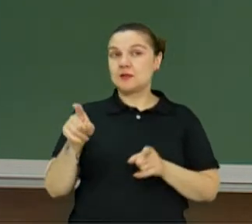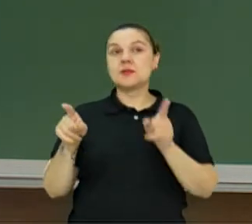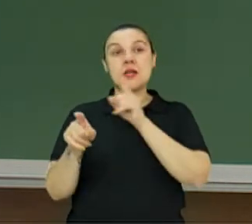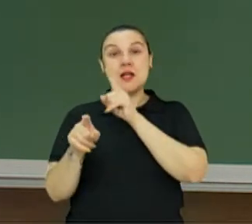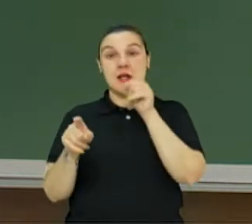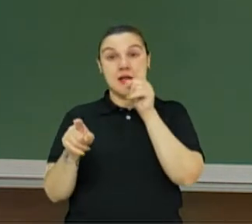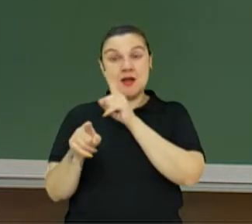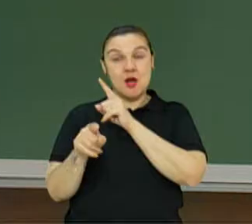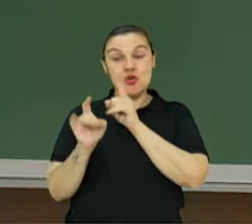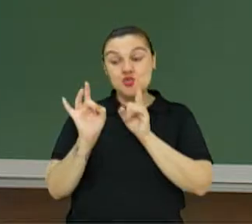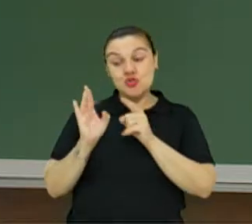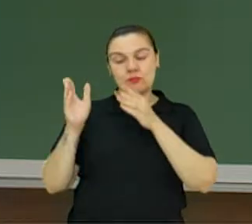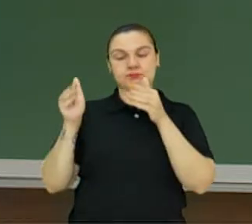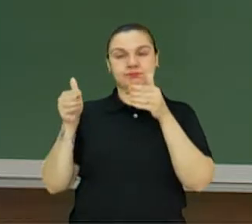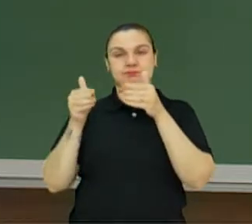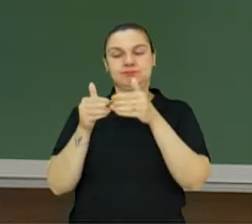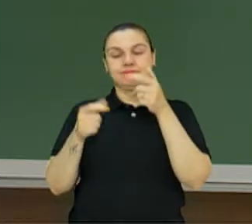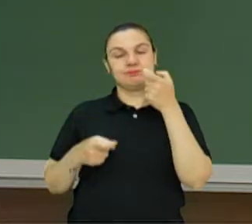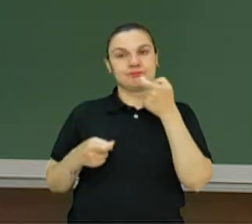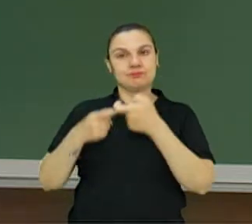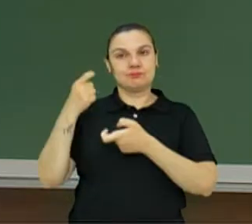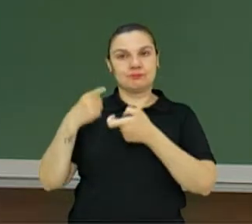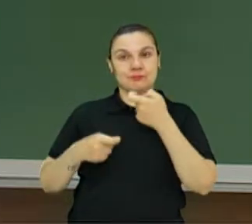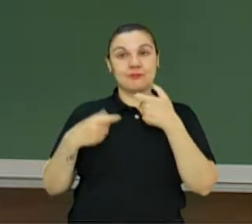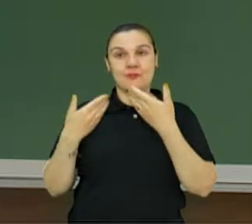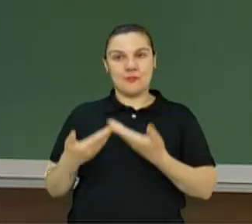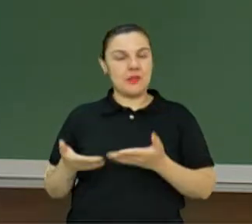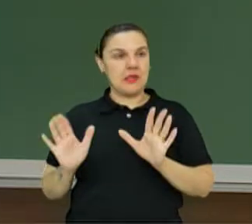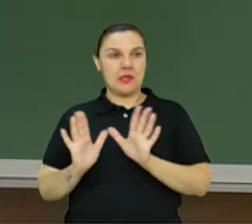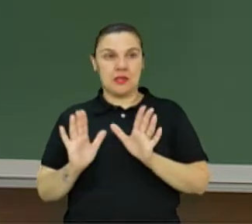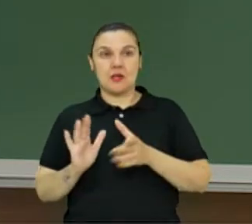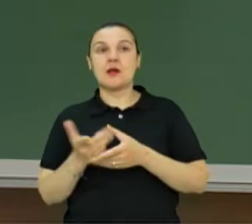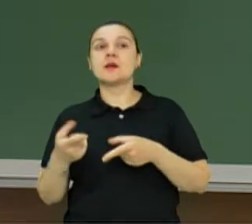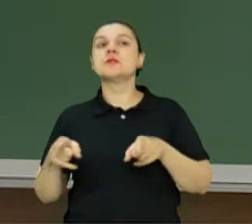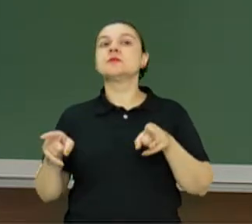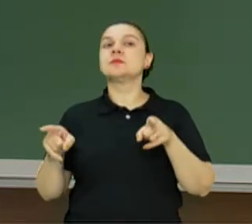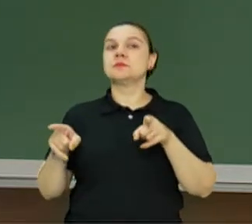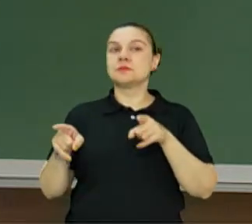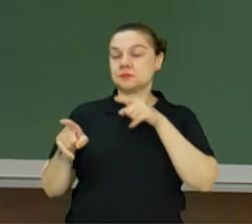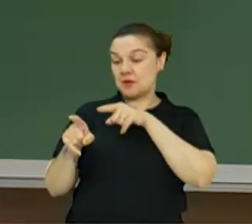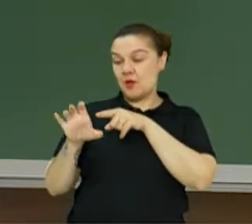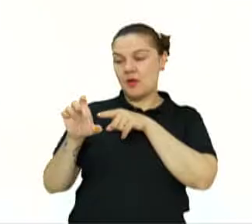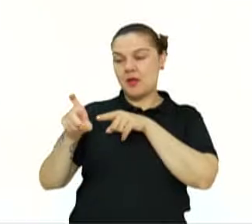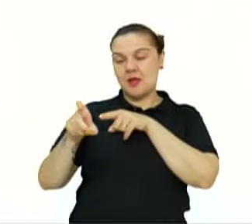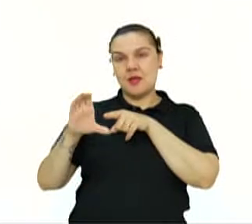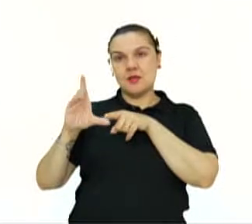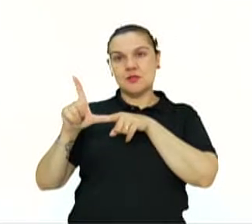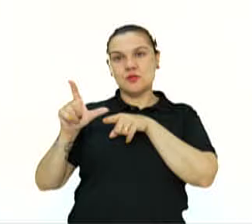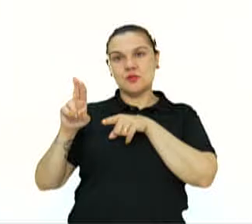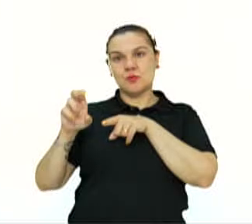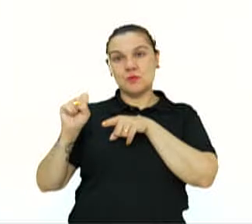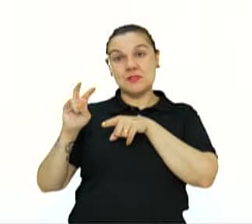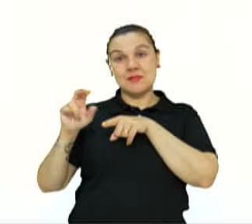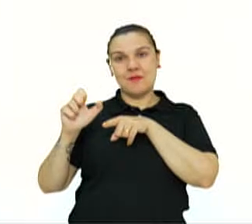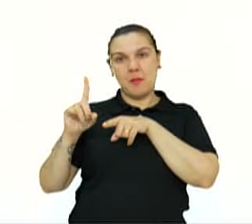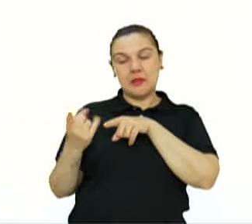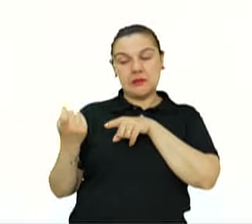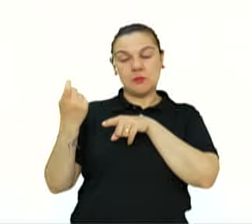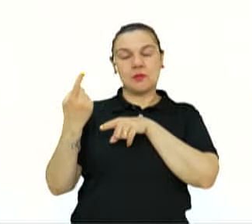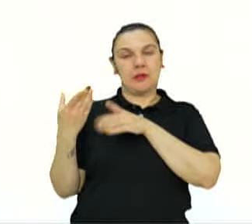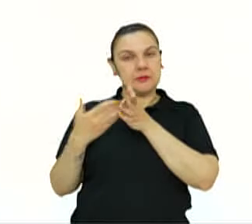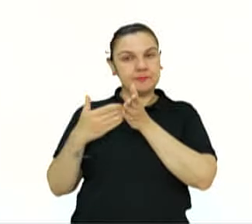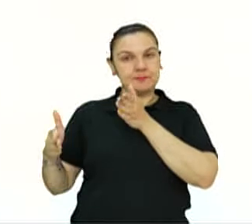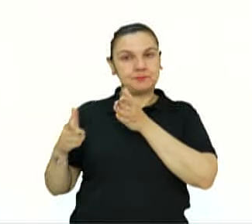não é transmitida somente pelas relações sexuais. Então, esse exclusivamente, né, tá errado. Ela